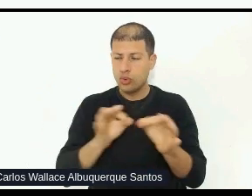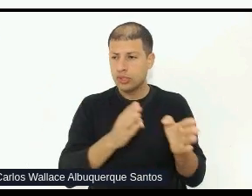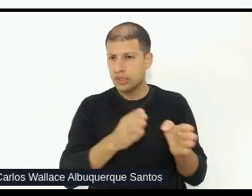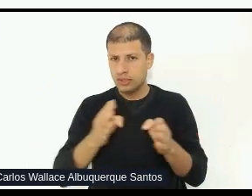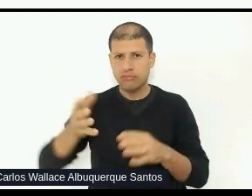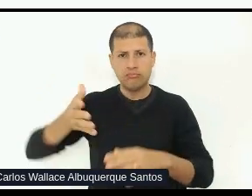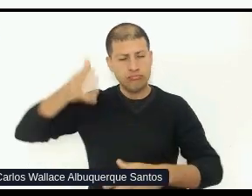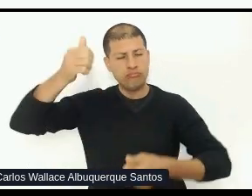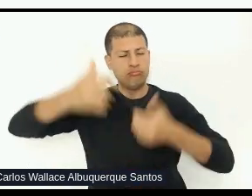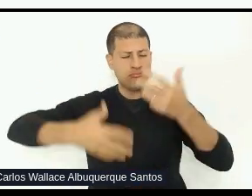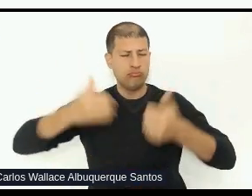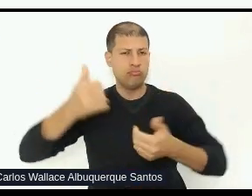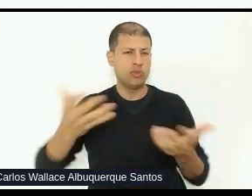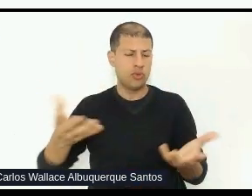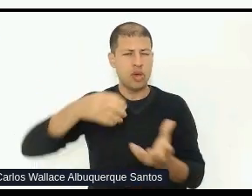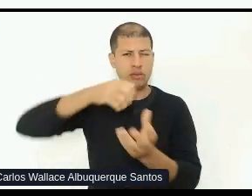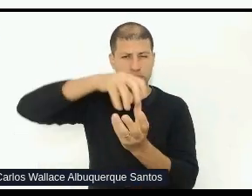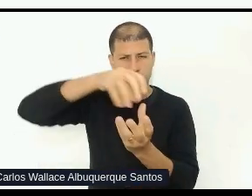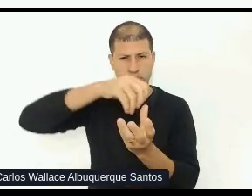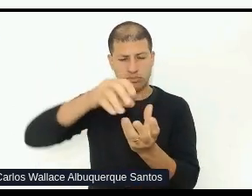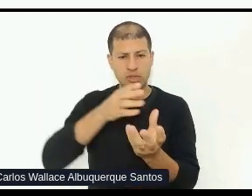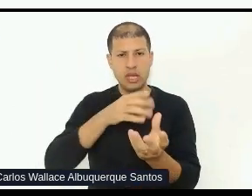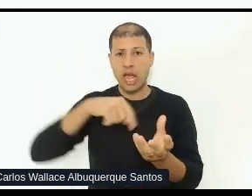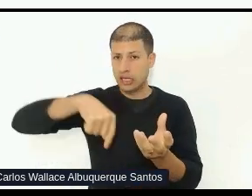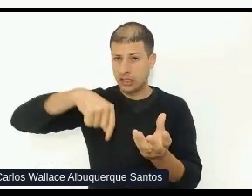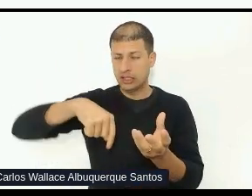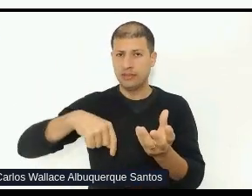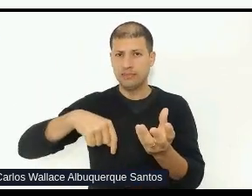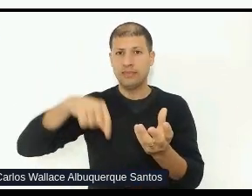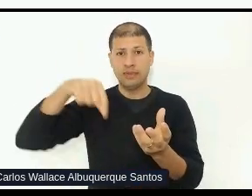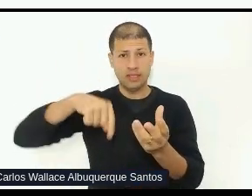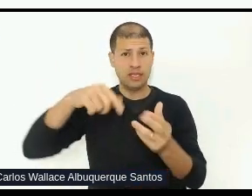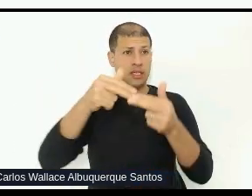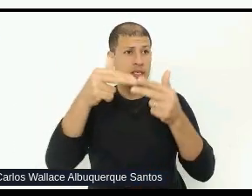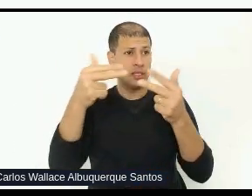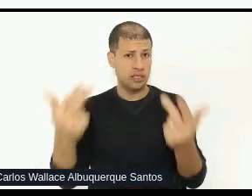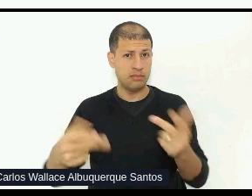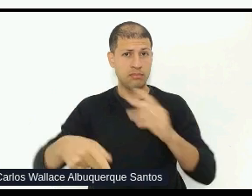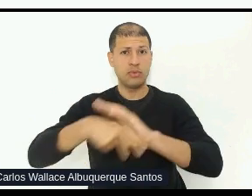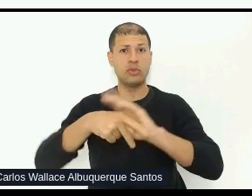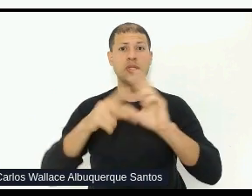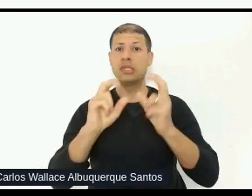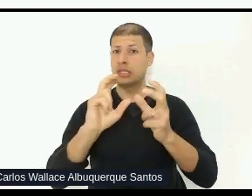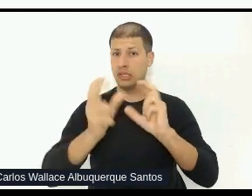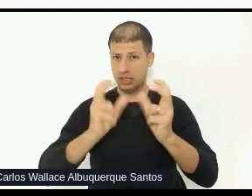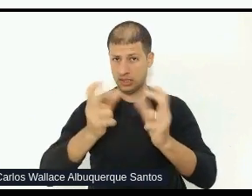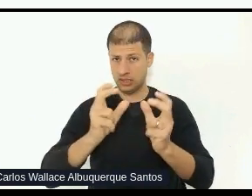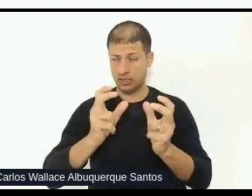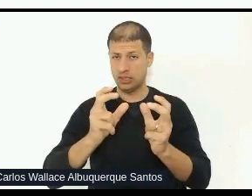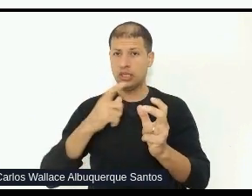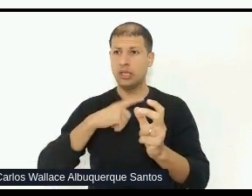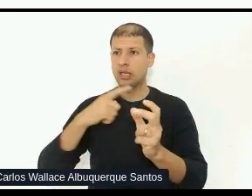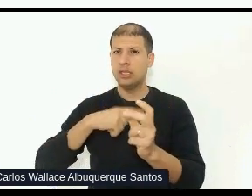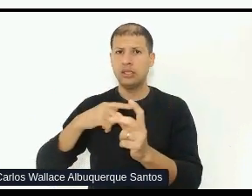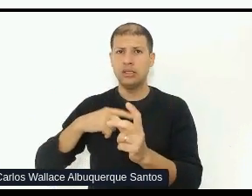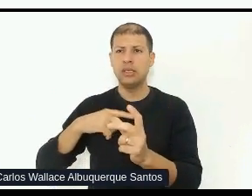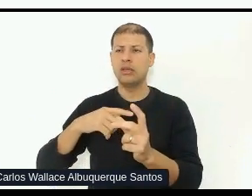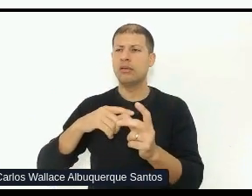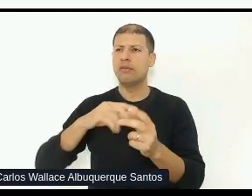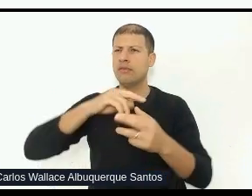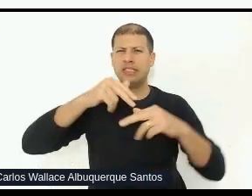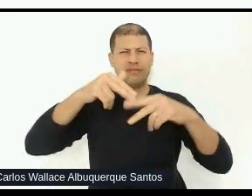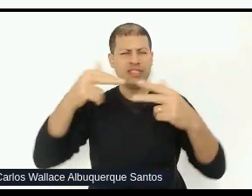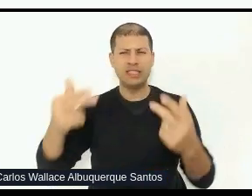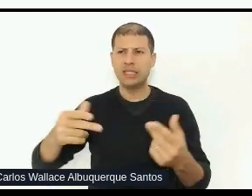palestrantes dessa trilha, de que como a trilha de diversidade do TDC acolhe as questões de diversidade que